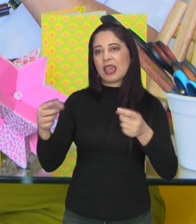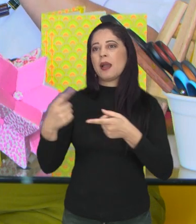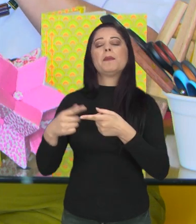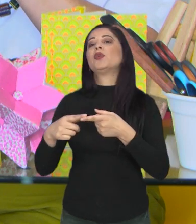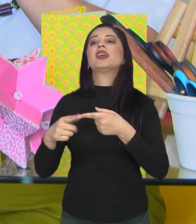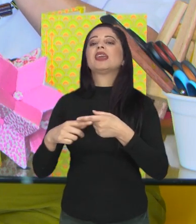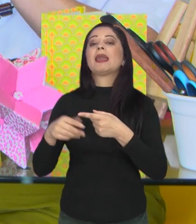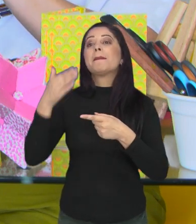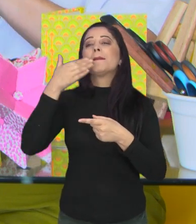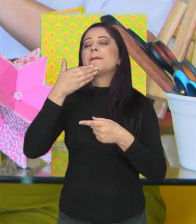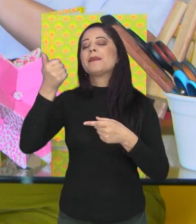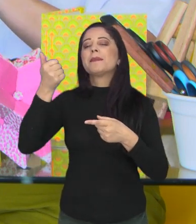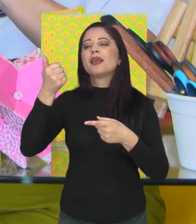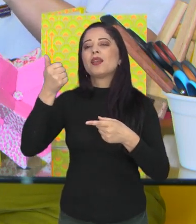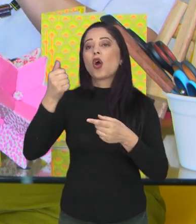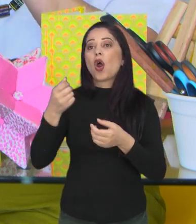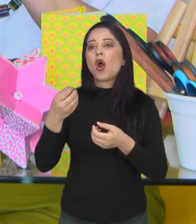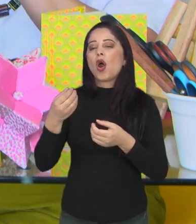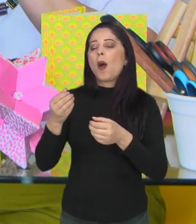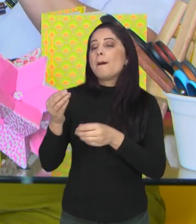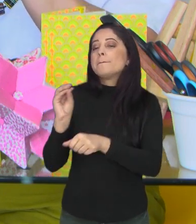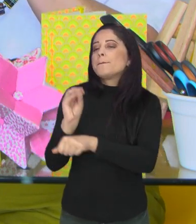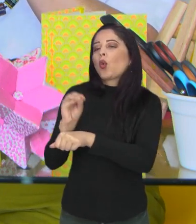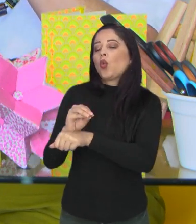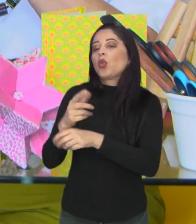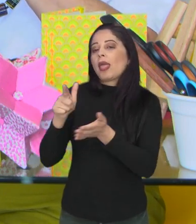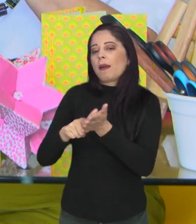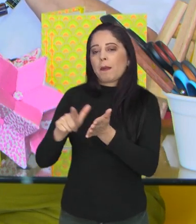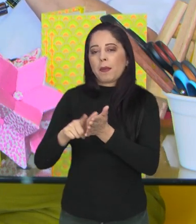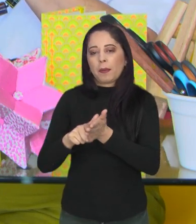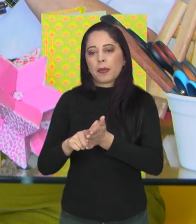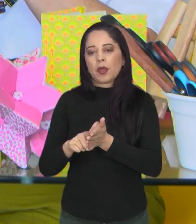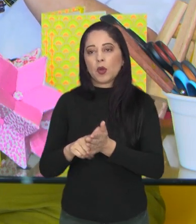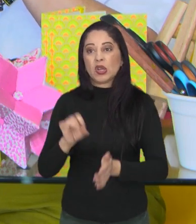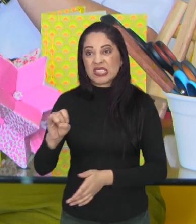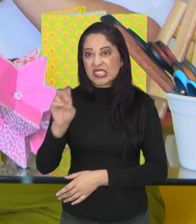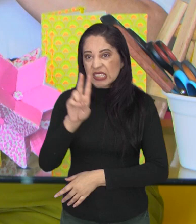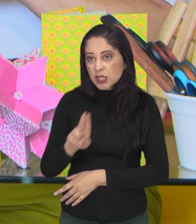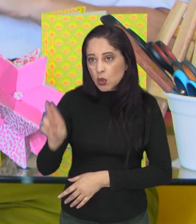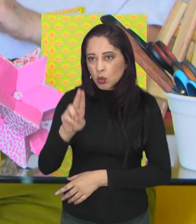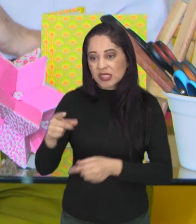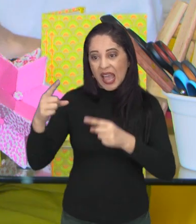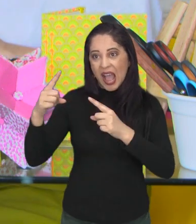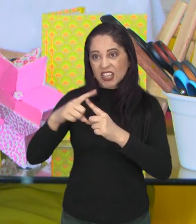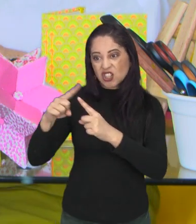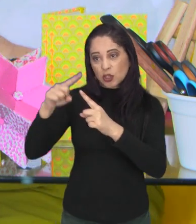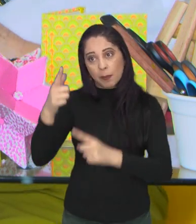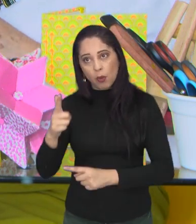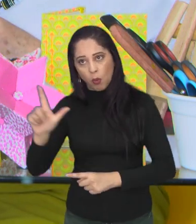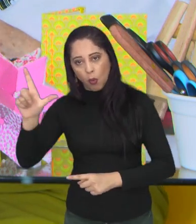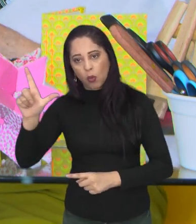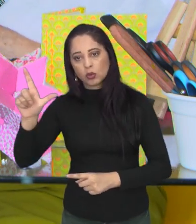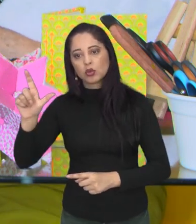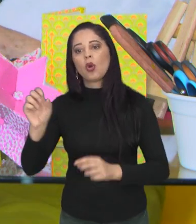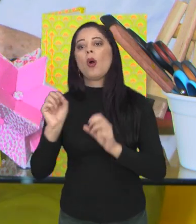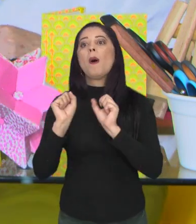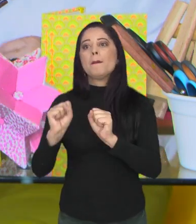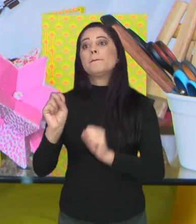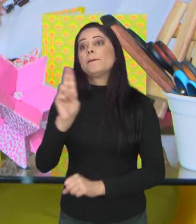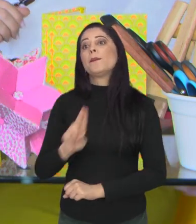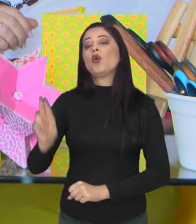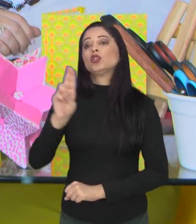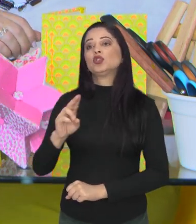fique deslizando então a ser ajuda a segurar e também se você for utilizar uma outra linha você pode utilizar